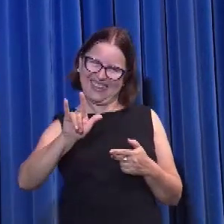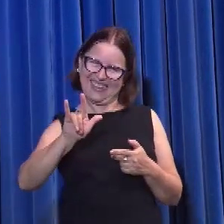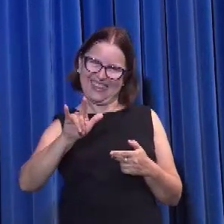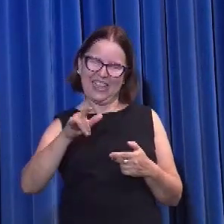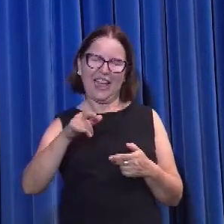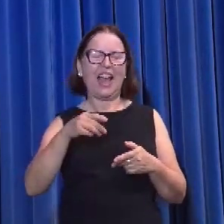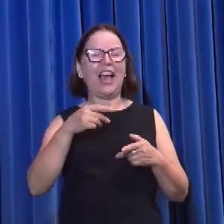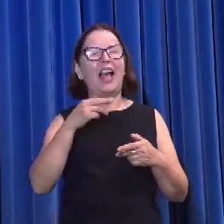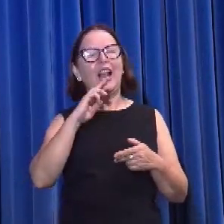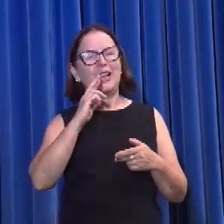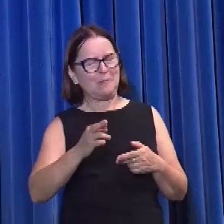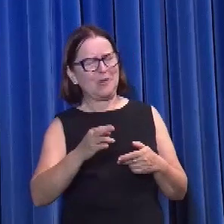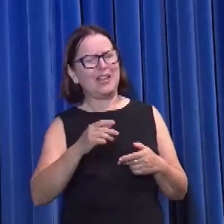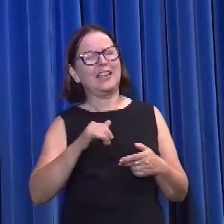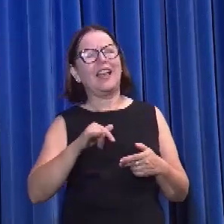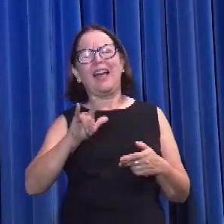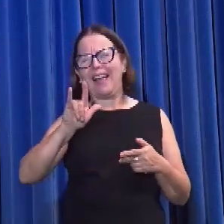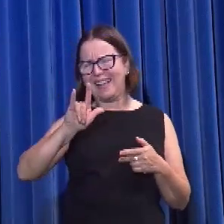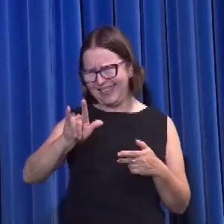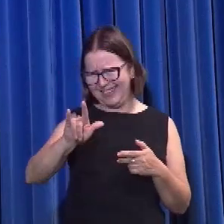too.